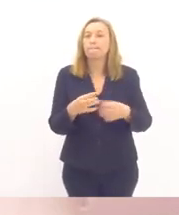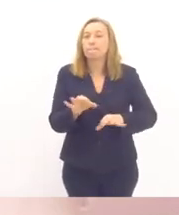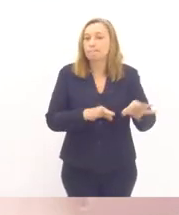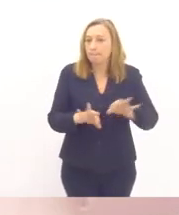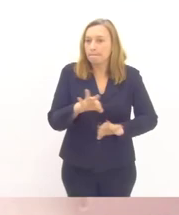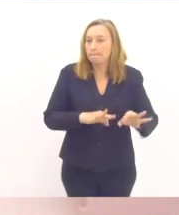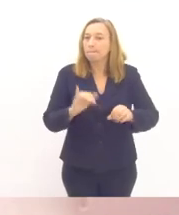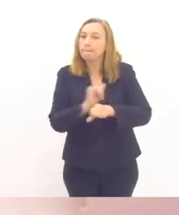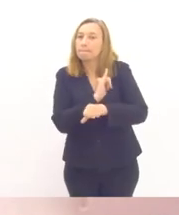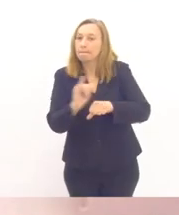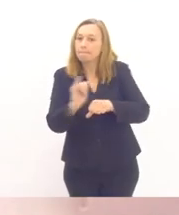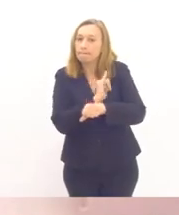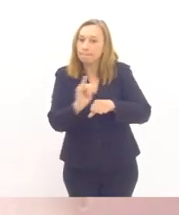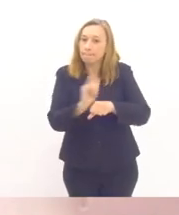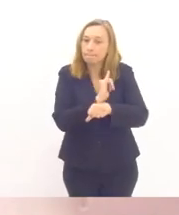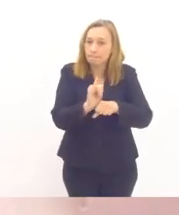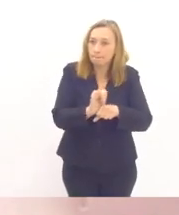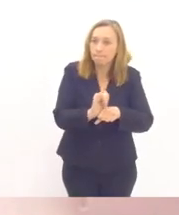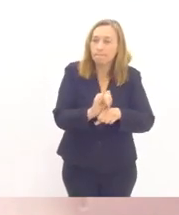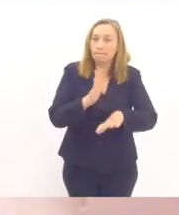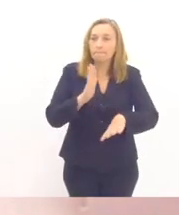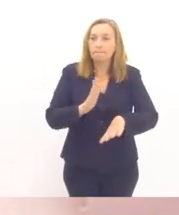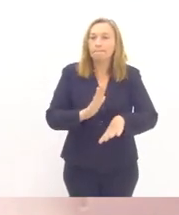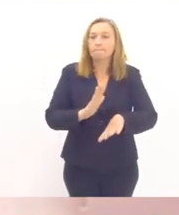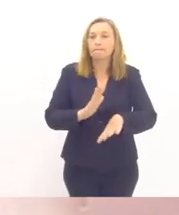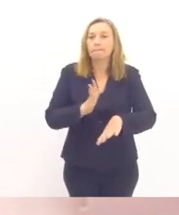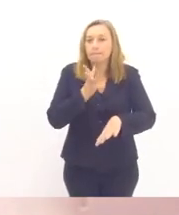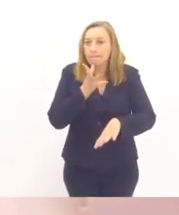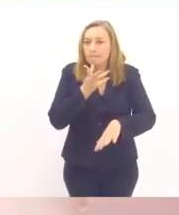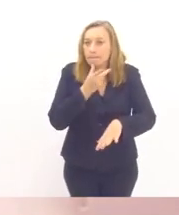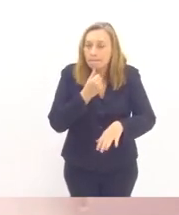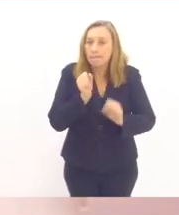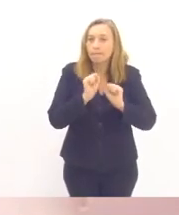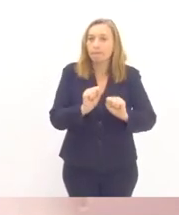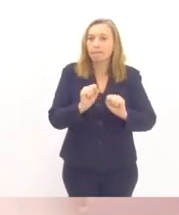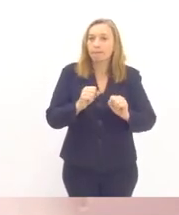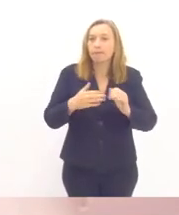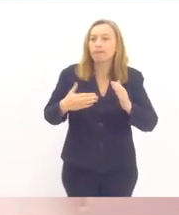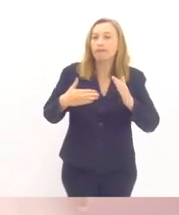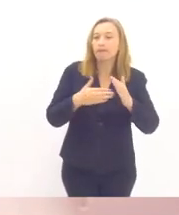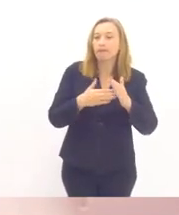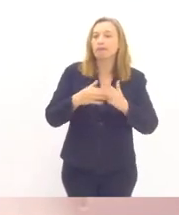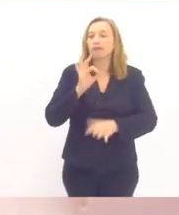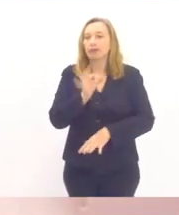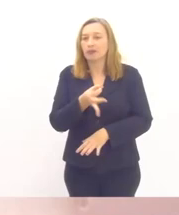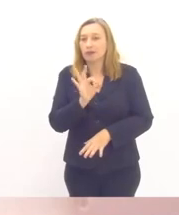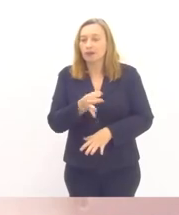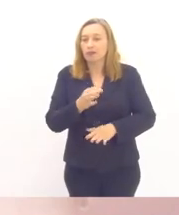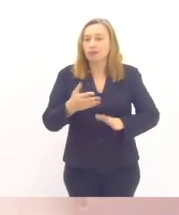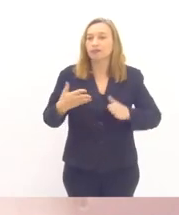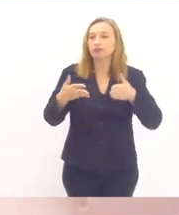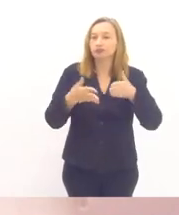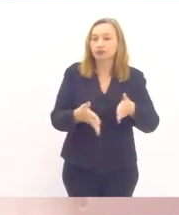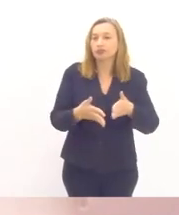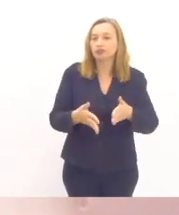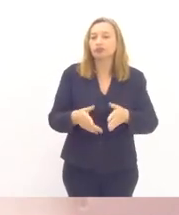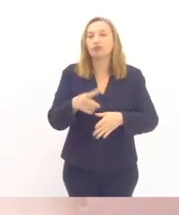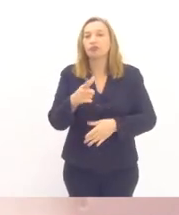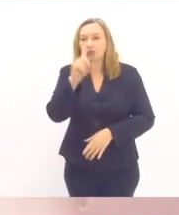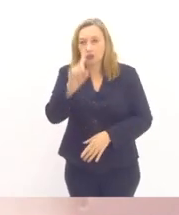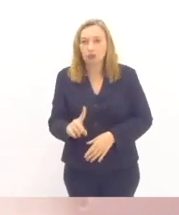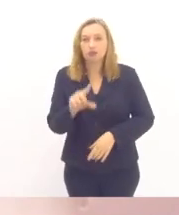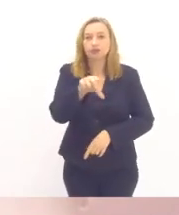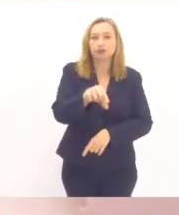planejamento estratégico, né, mais duradouro, que a gente possa ter uma meta específica voltada para a garantia do direito de escolha